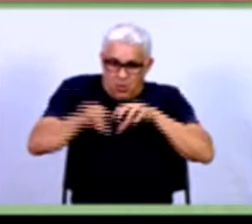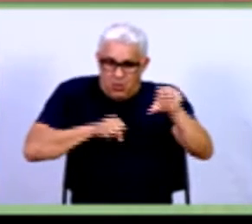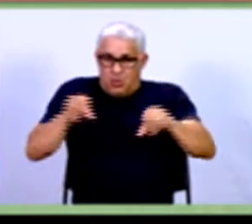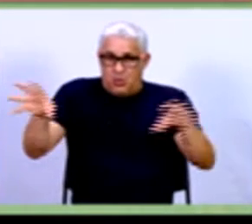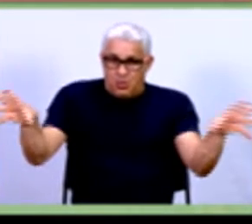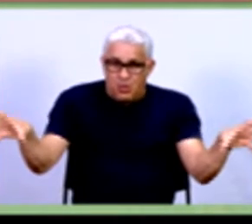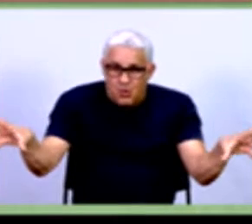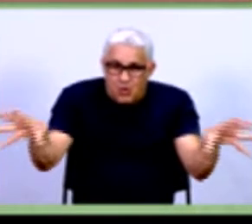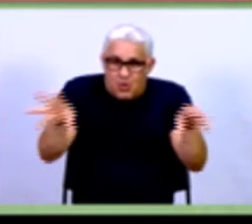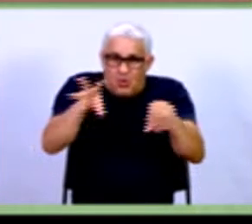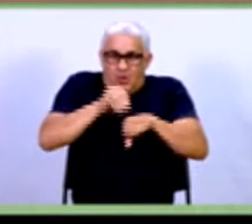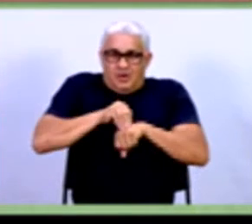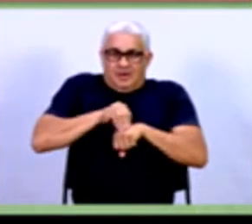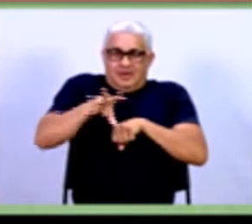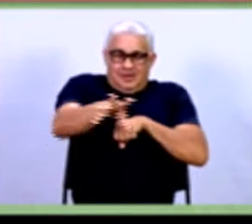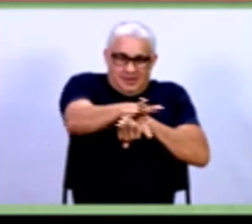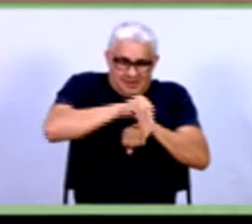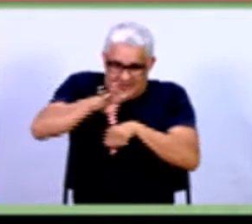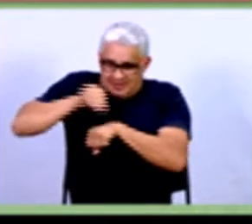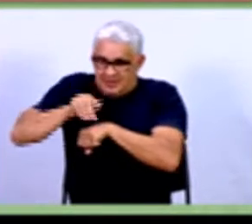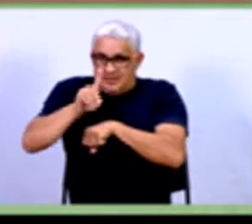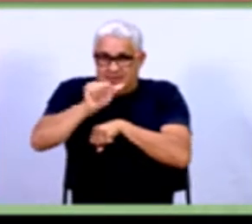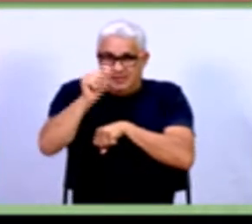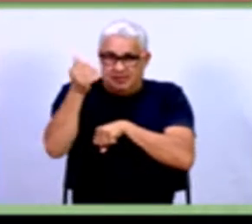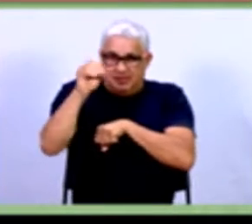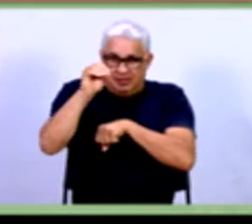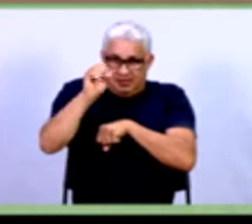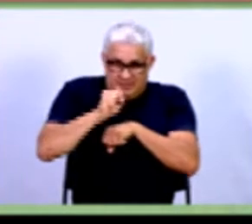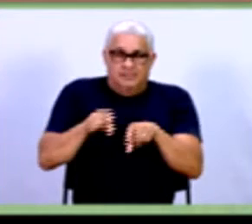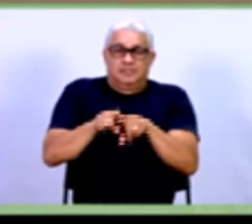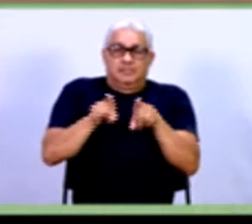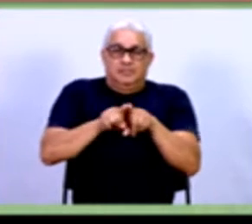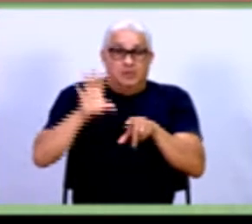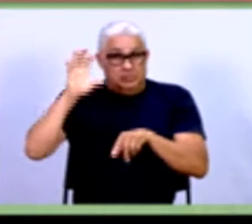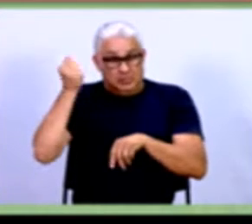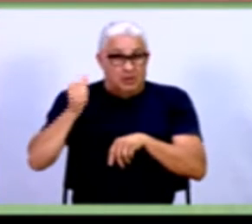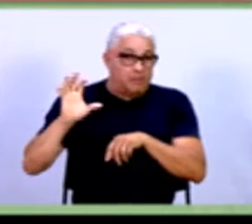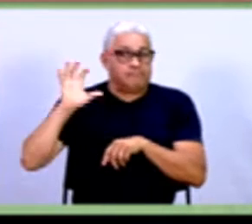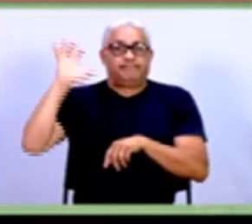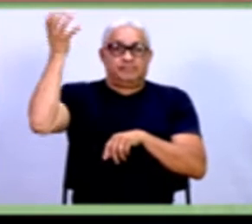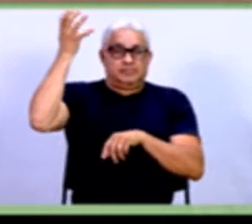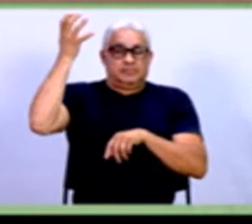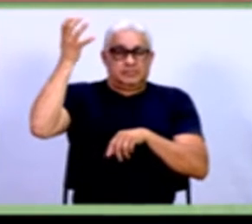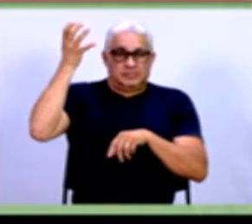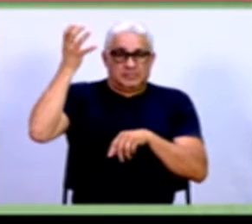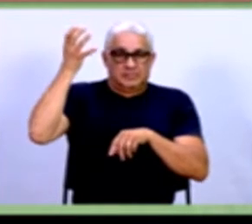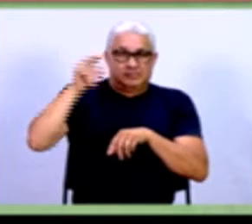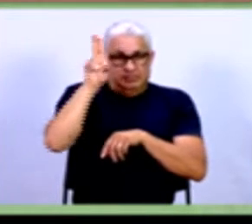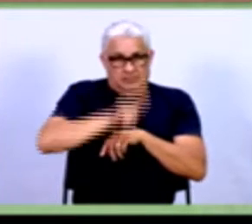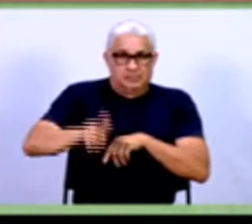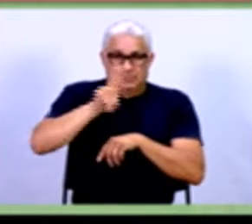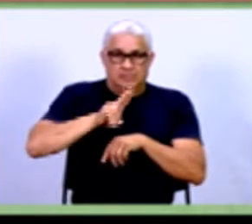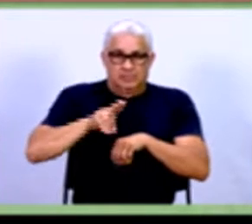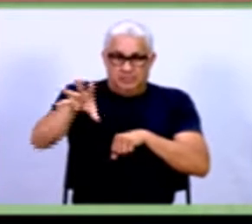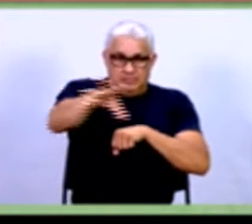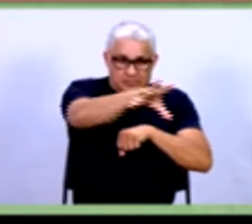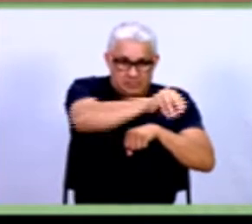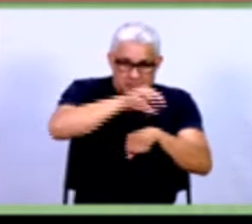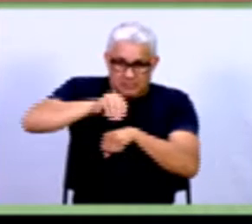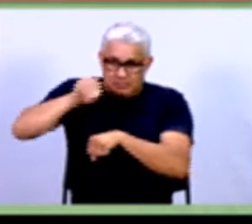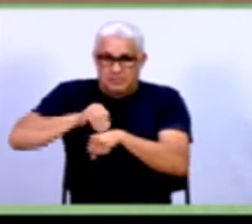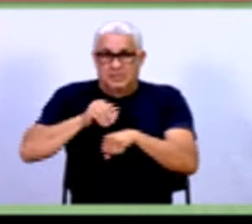também na aula passada, e então usá-los para tomar uma decisão. Coletar os dados, a gente está falando aí da